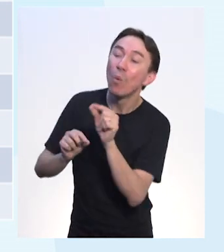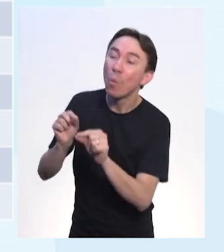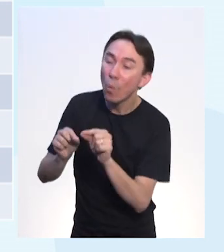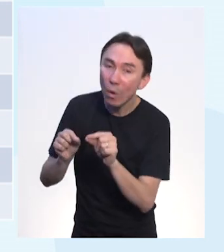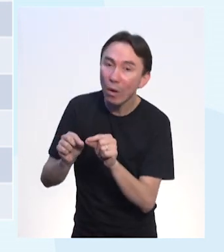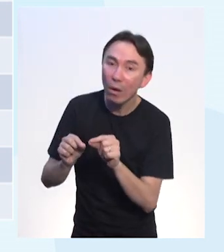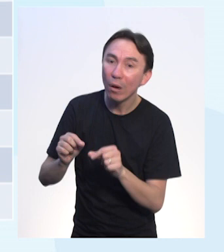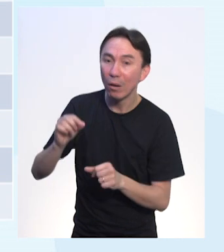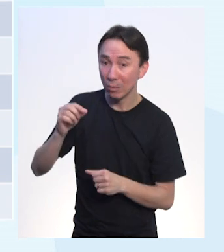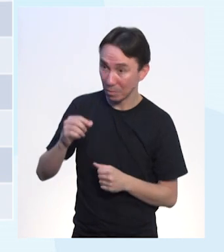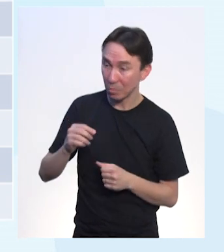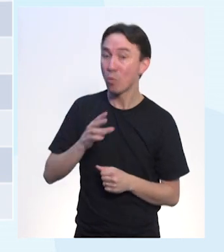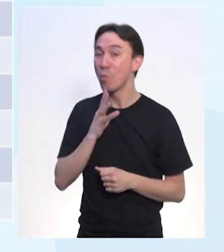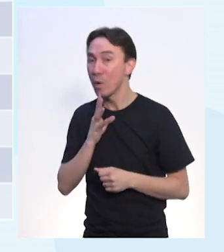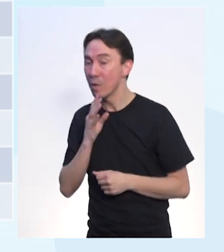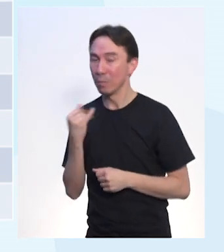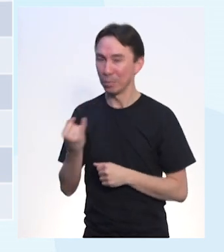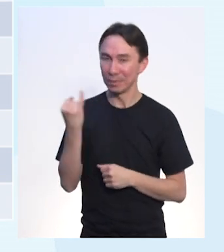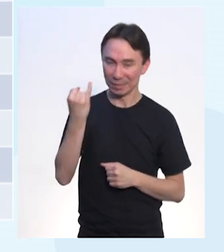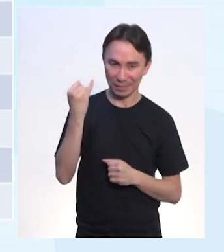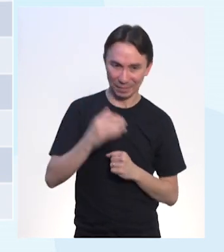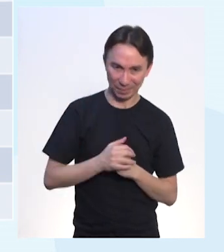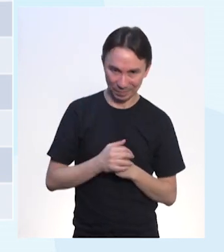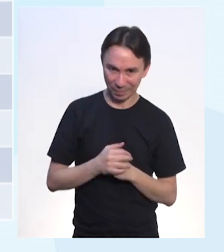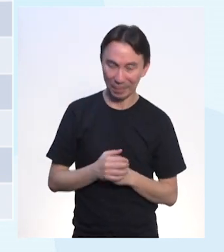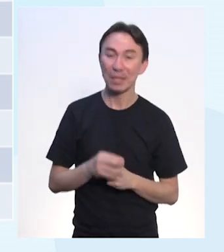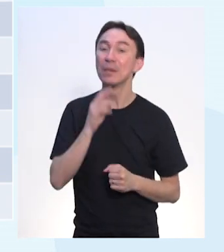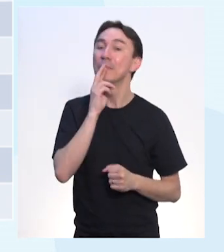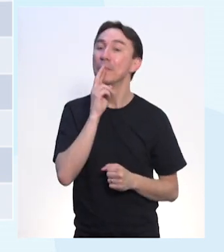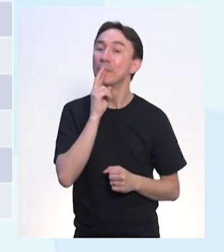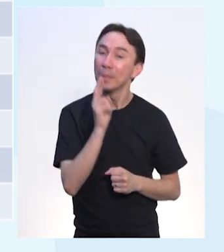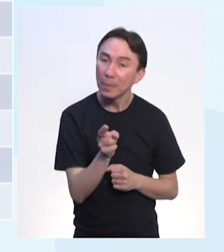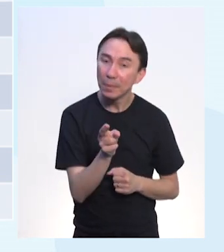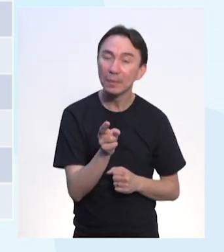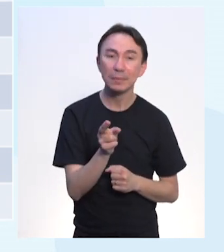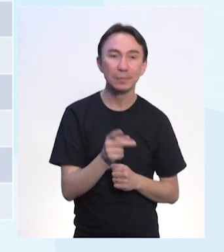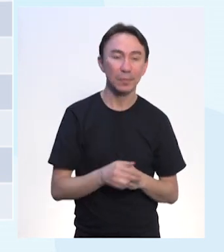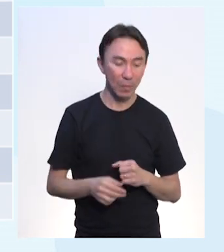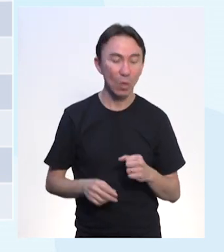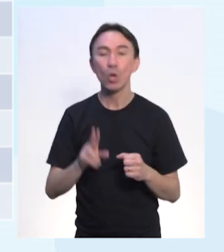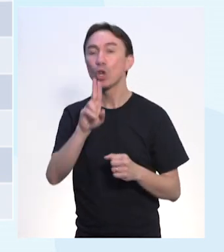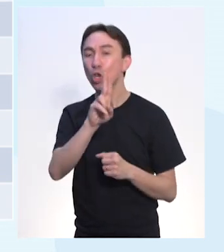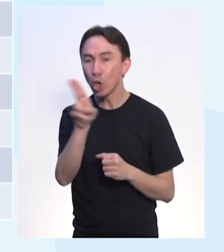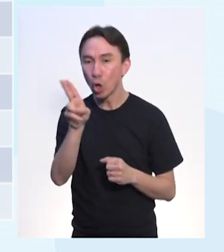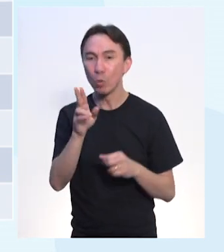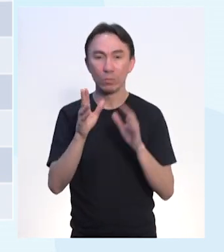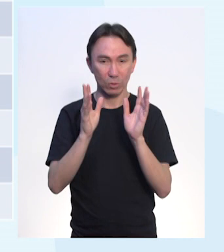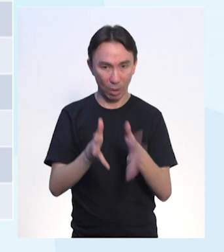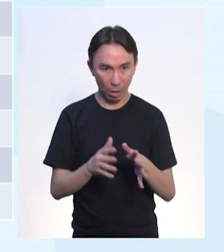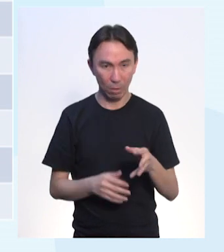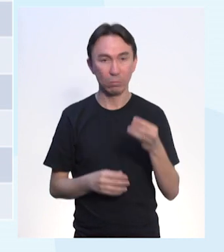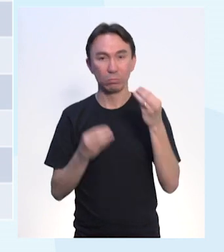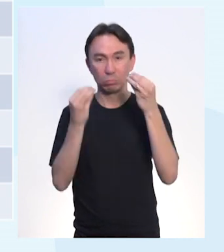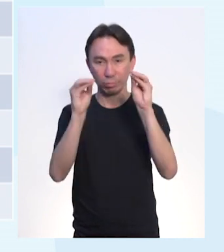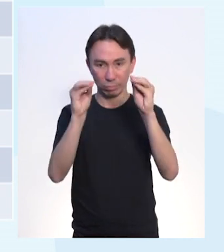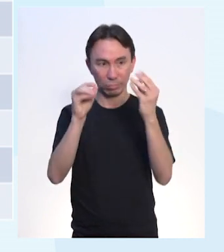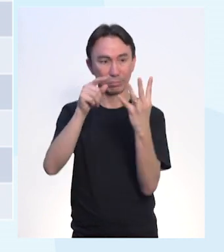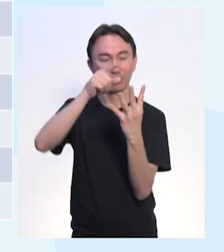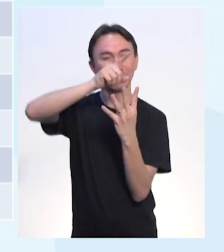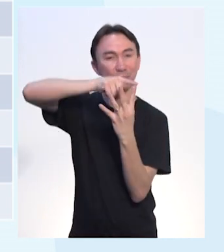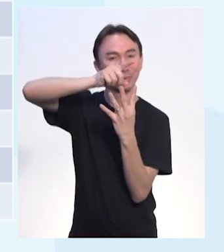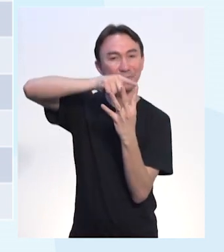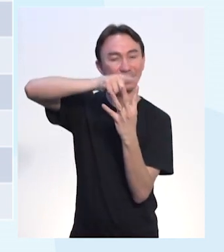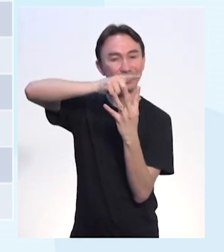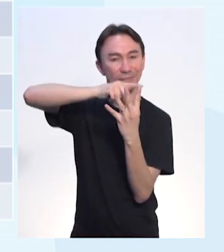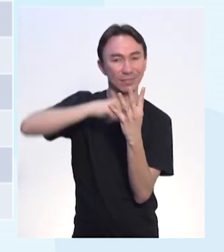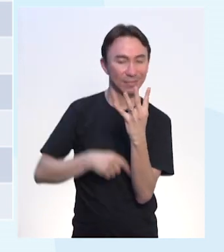aqui. Então, vocês vão responder na mesma questão para mim. O nome já está aí, então a professora Juliana já capta o nome de vocês. Pode voltar